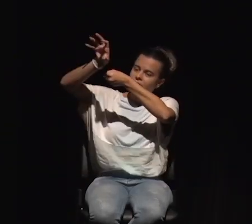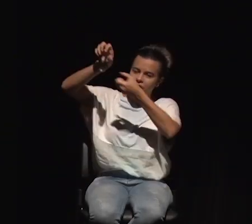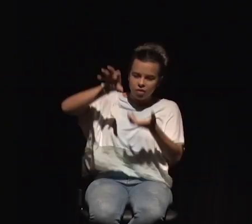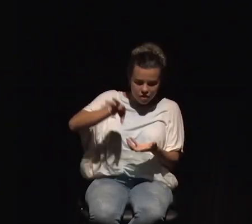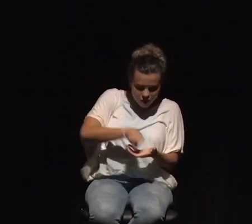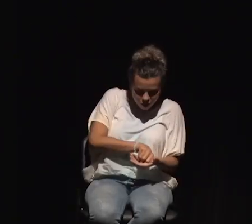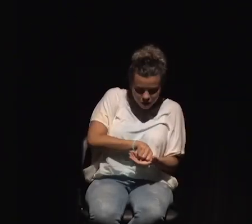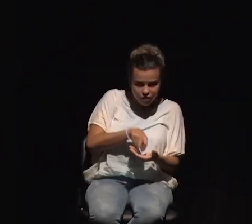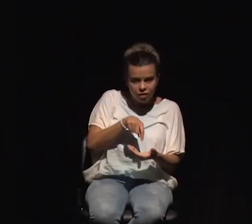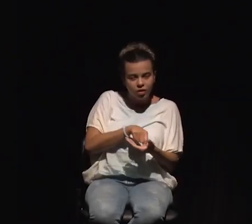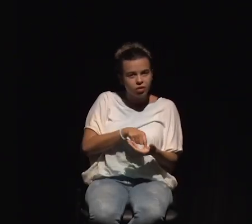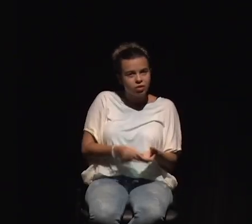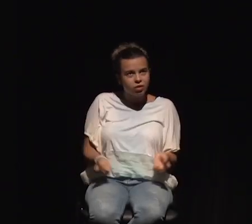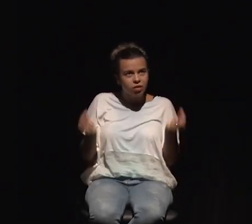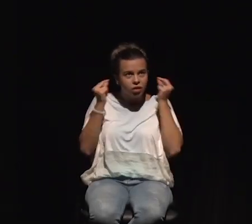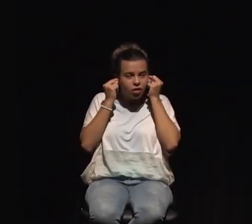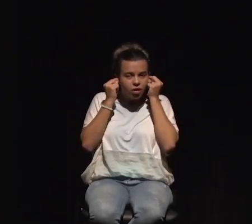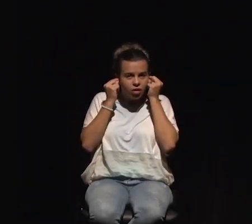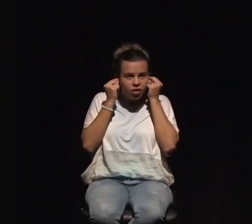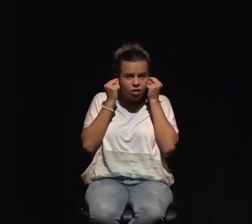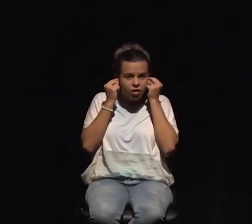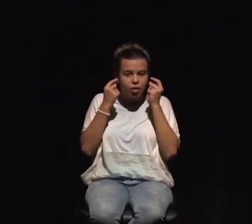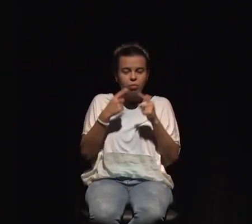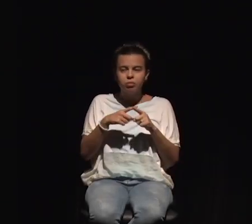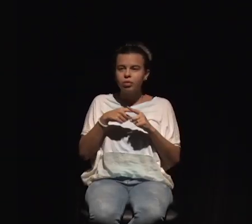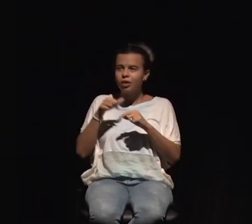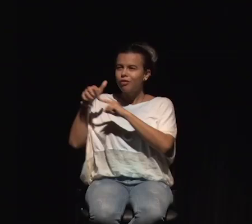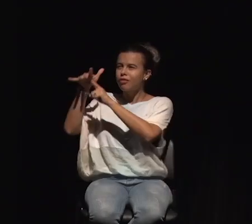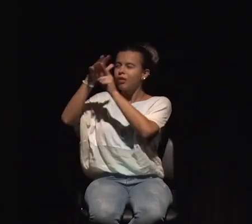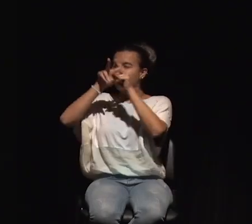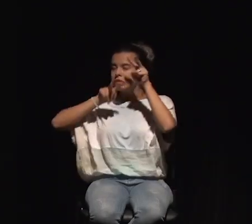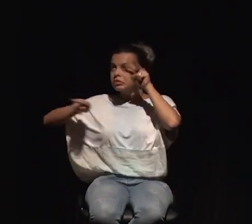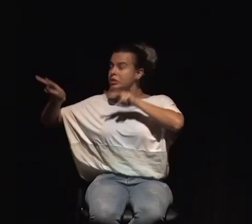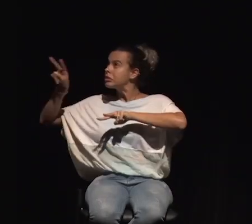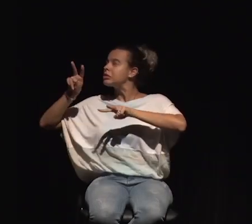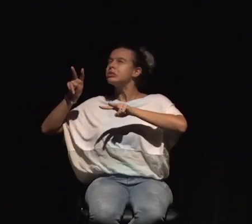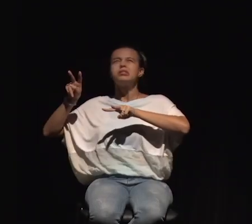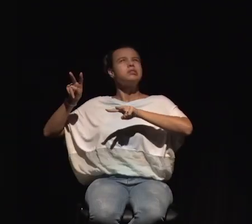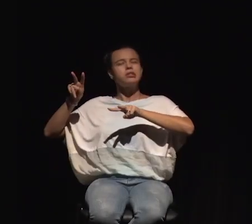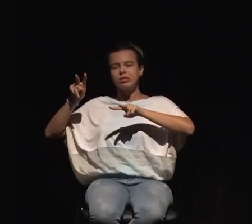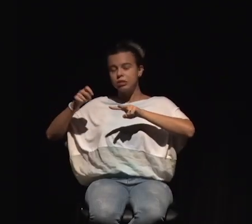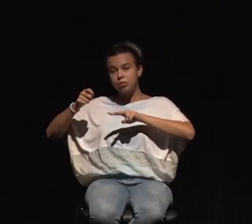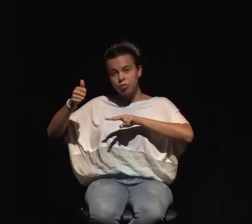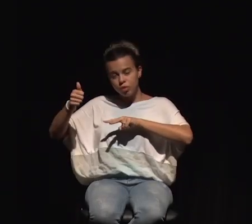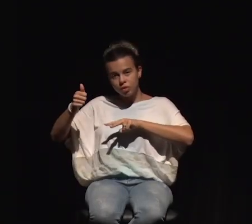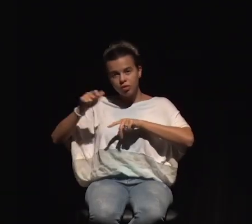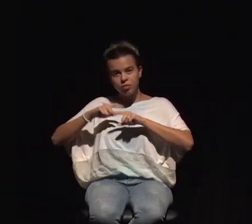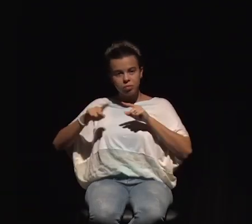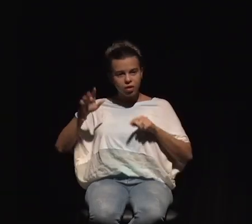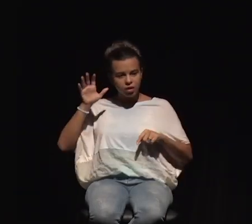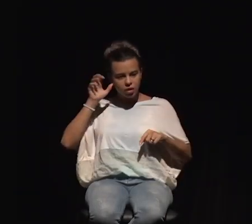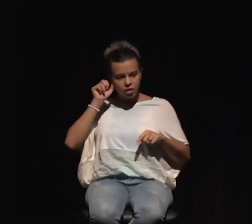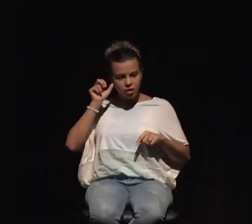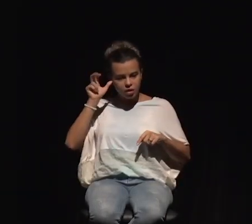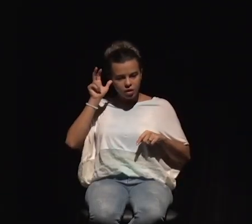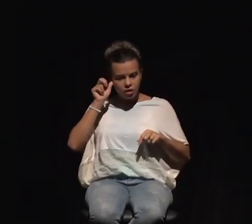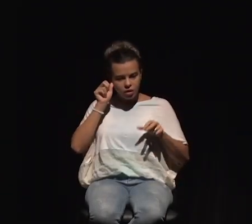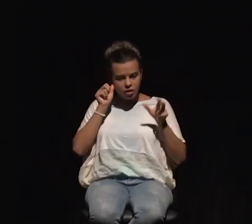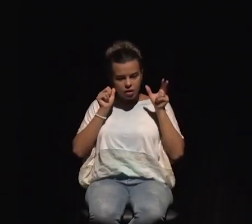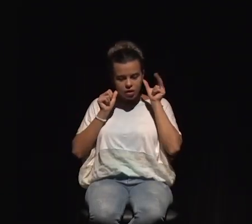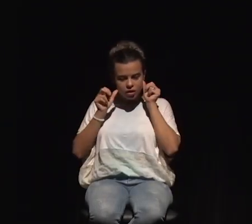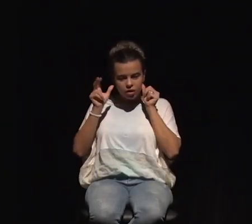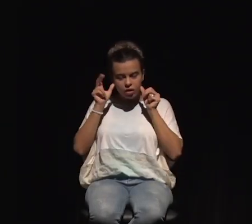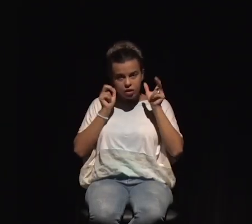a gente não consegue penetrar uma floresta visualmente é muito densa mas a gente consegue perceber lá pela escuta anos